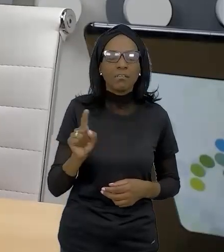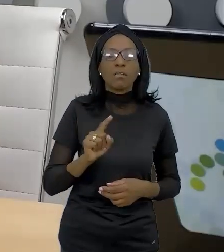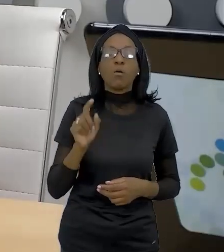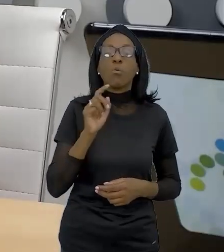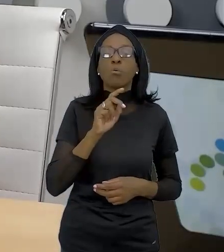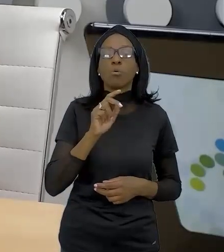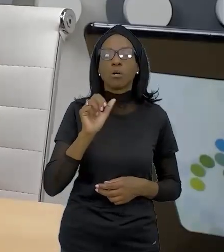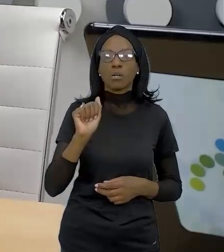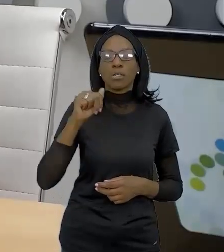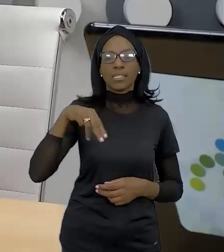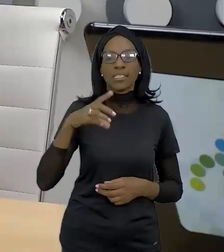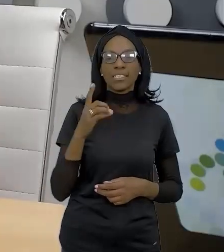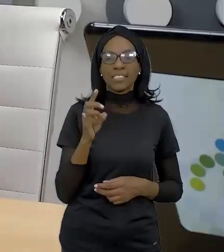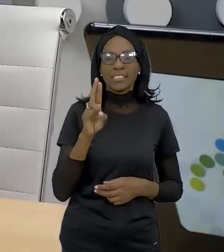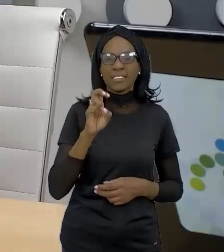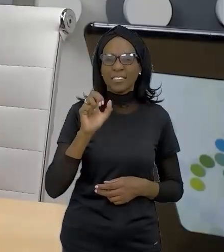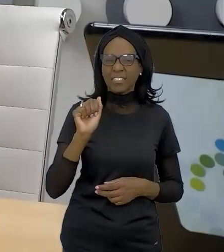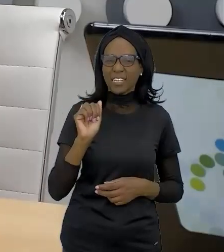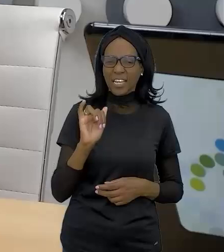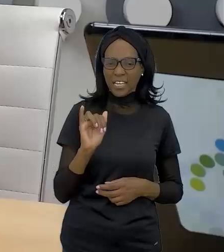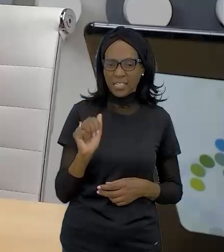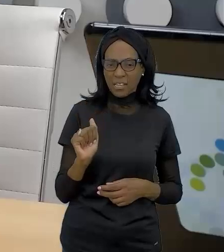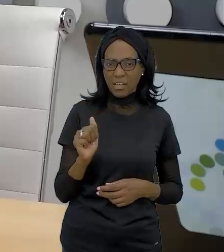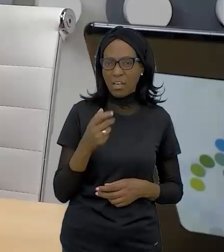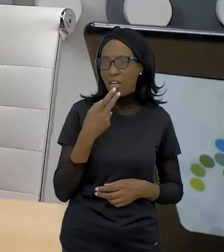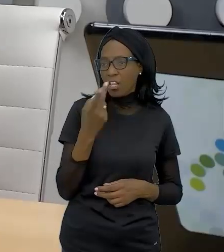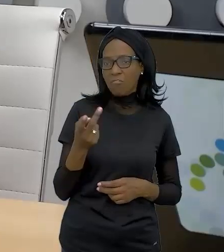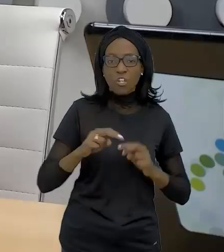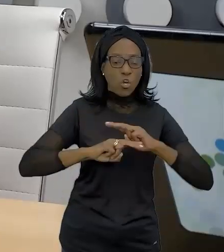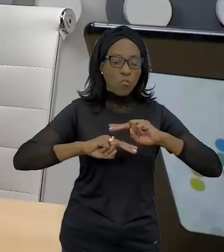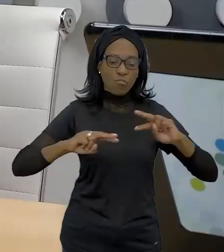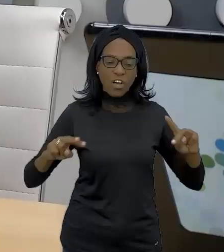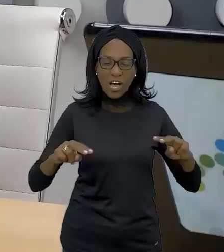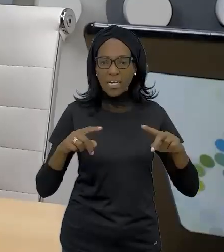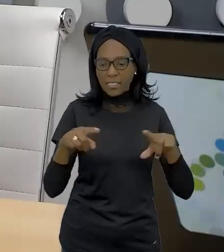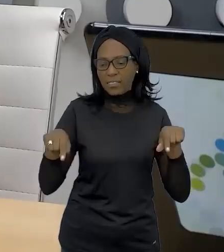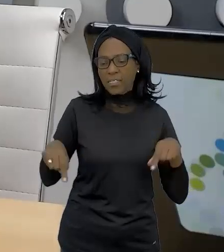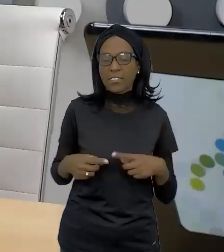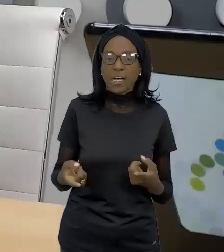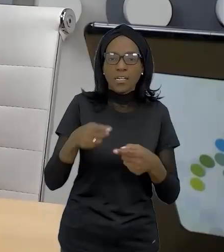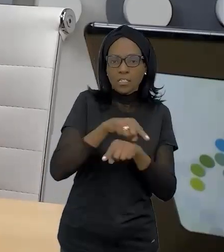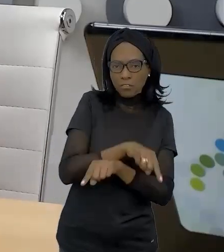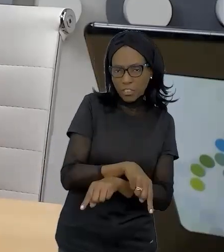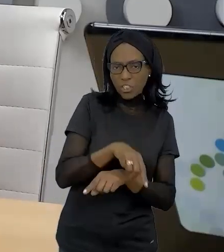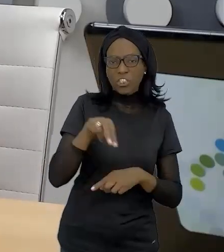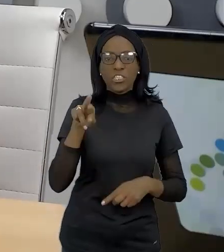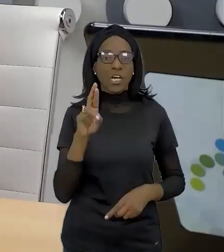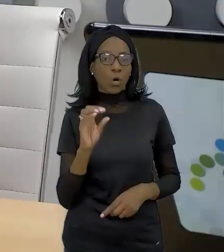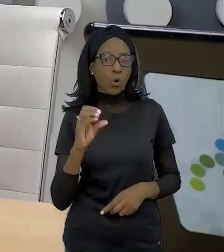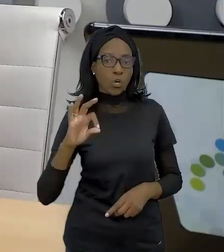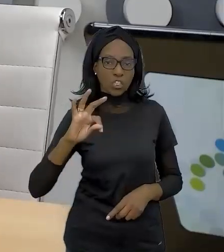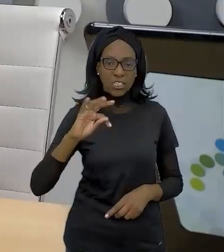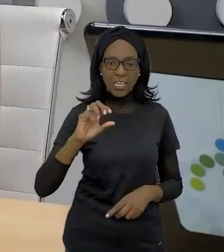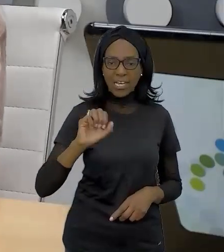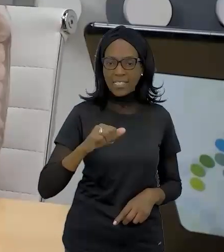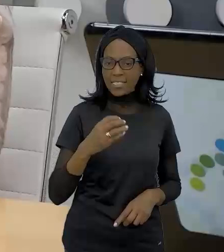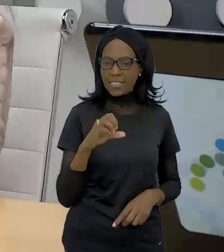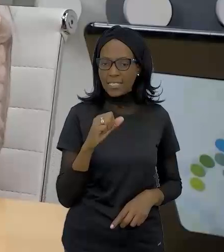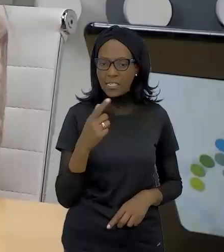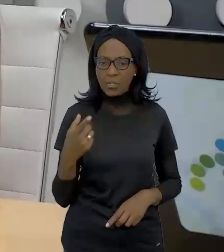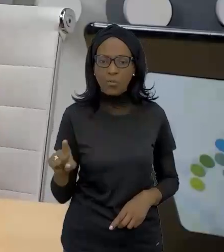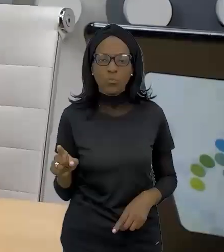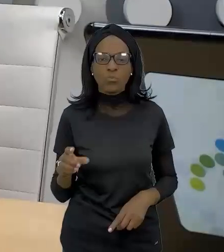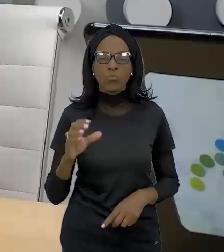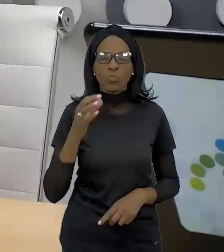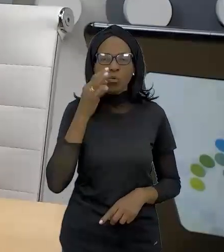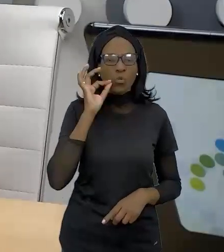professora Andréia, acho que é isso. Ela colocou várias, sala de aula invertida, rotação por estação, o World